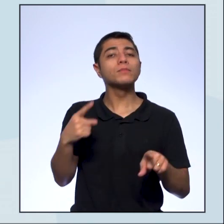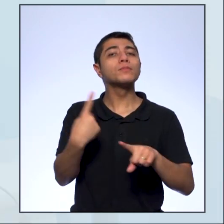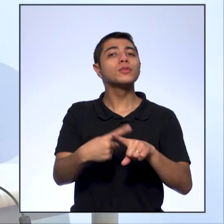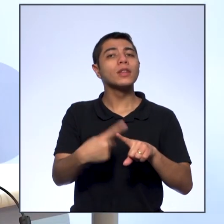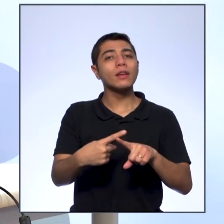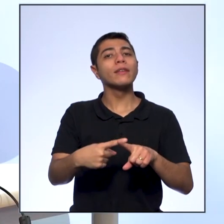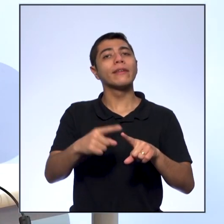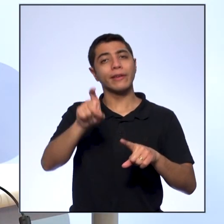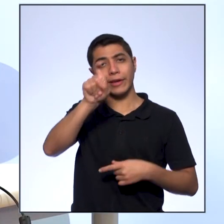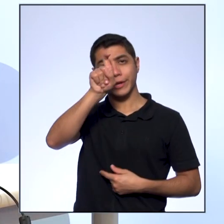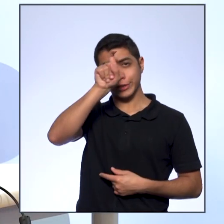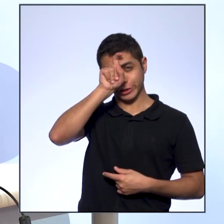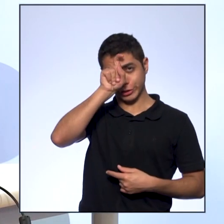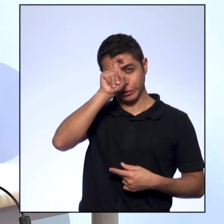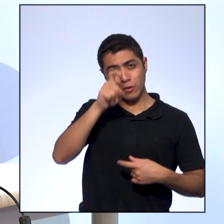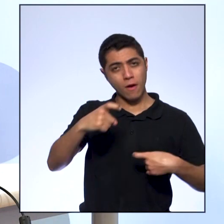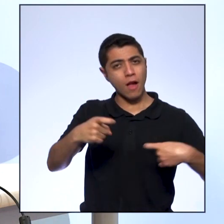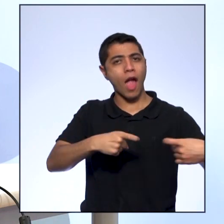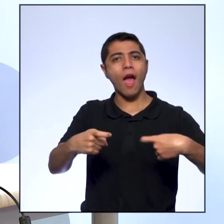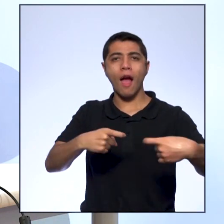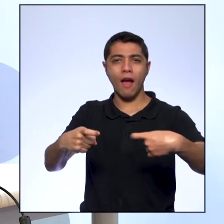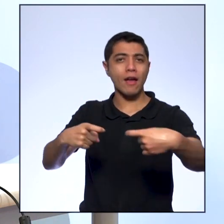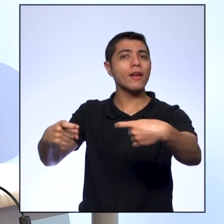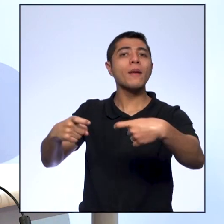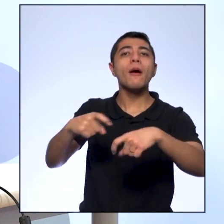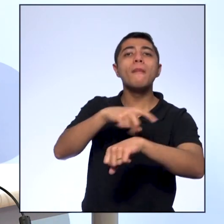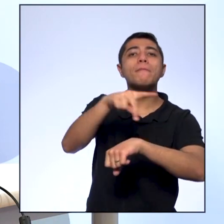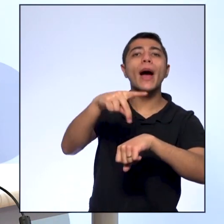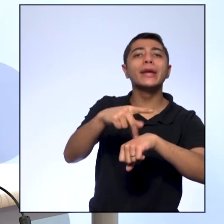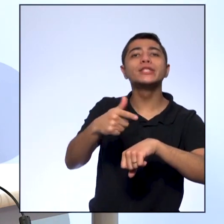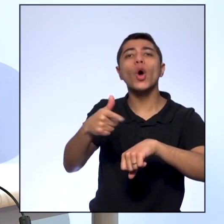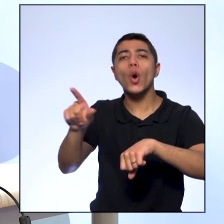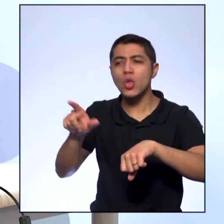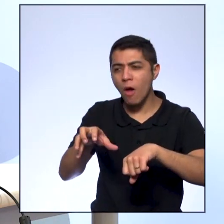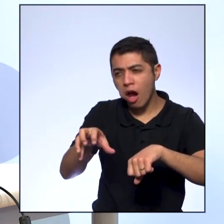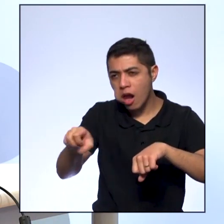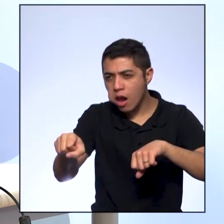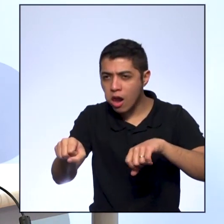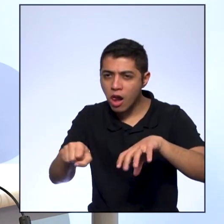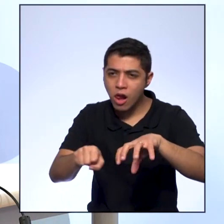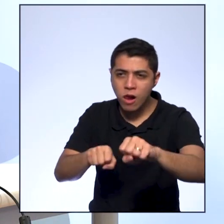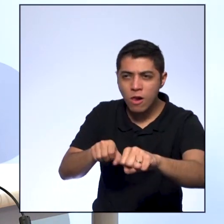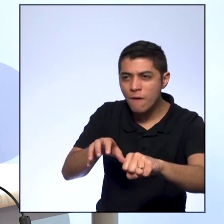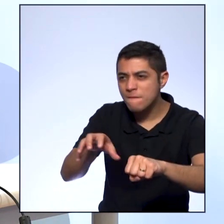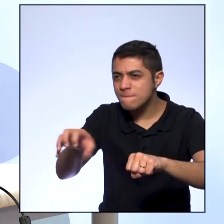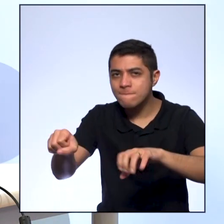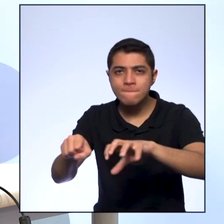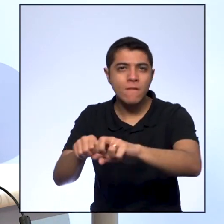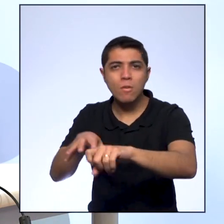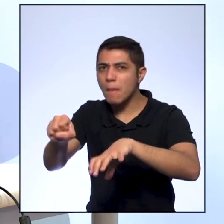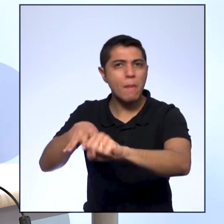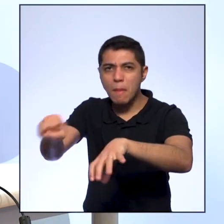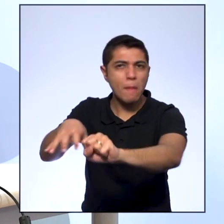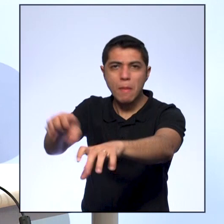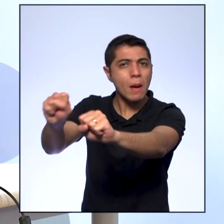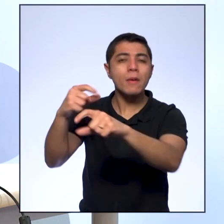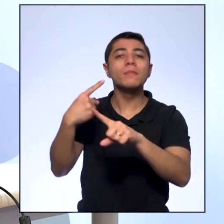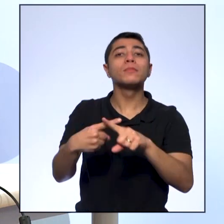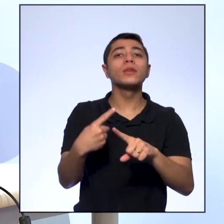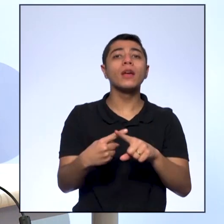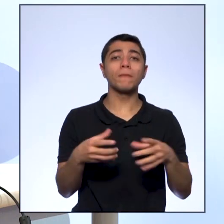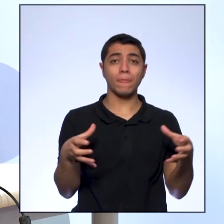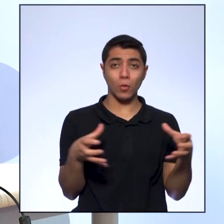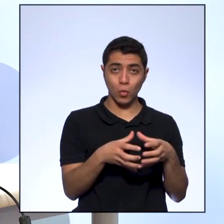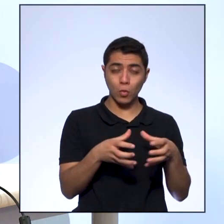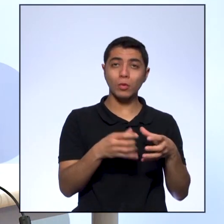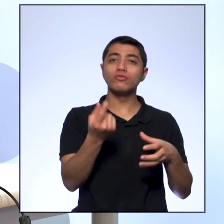exerceu aí. Então, os militares meio que andavam junto com os comerciantes, né, porque a cada conquista territorial é mais um